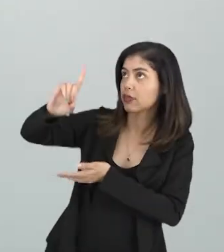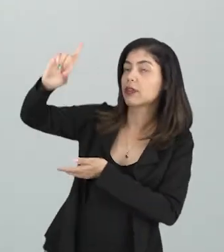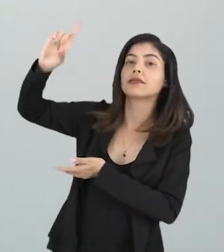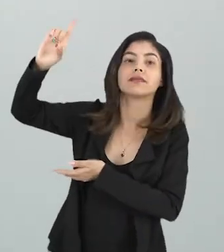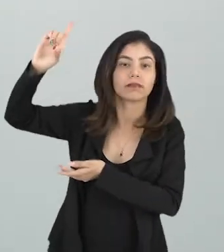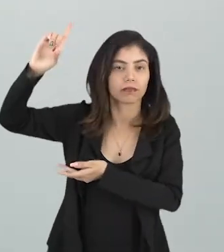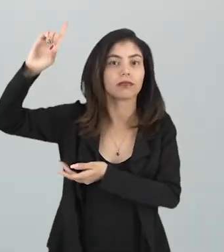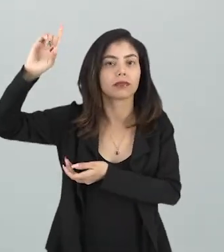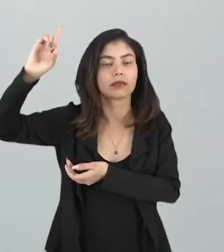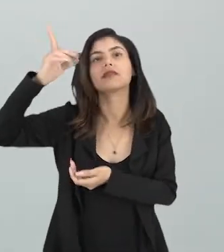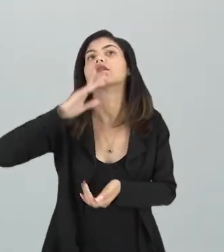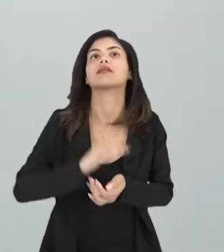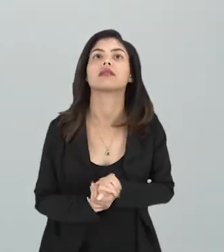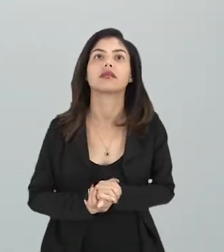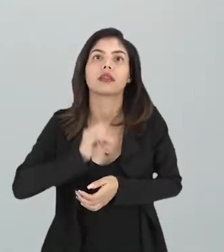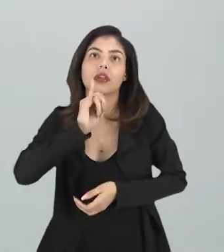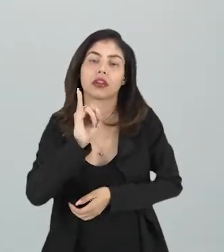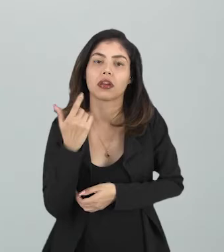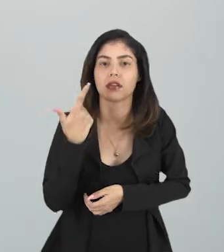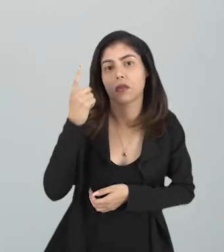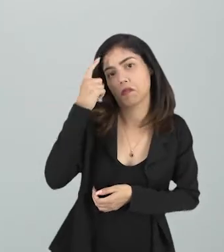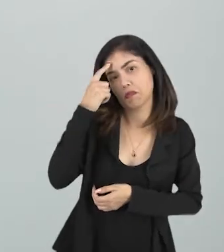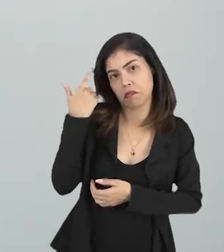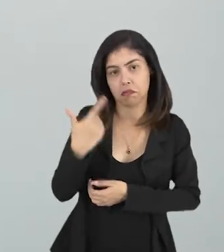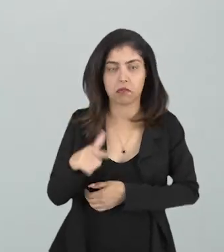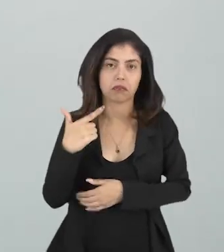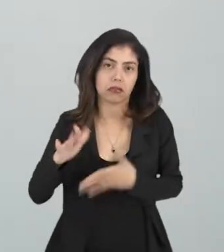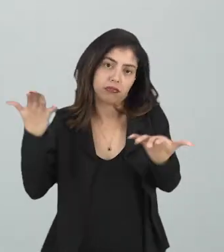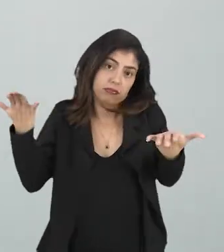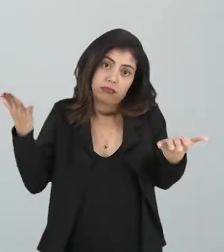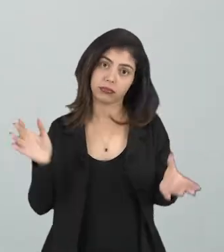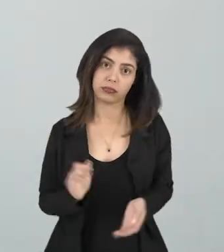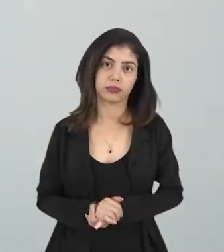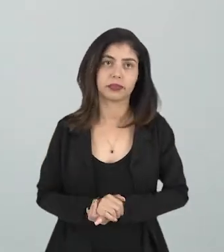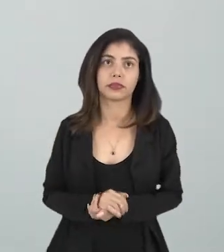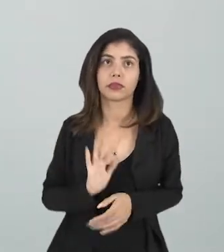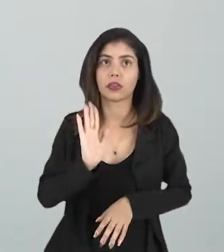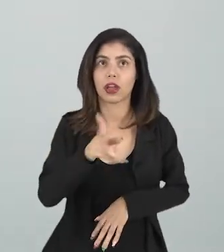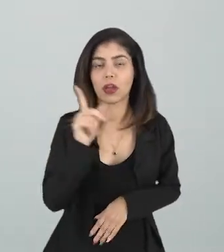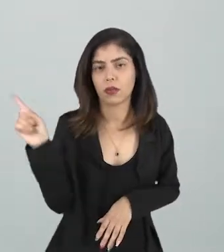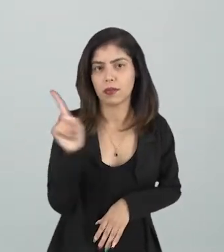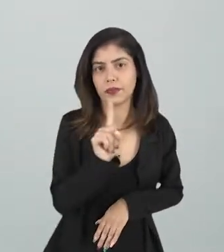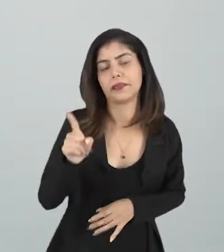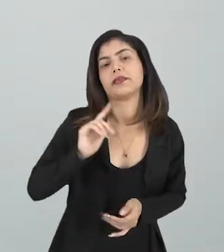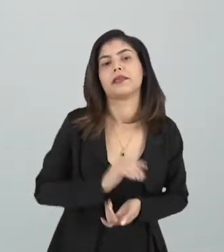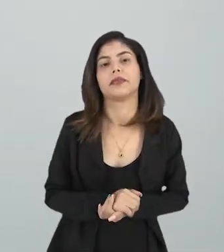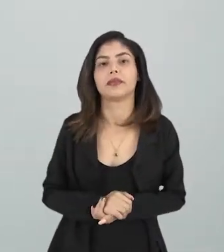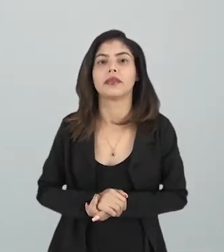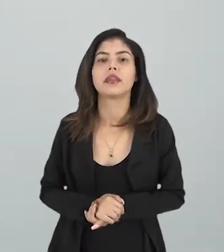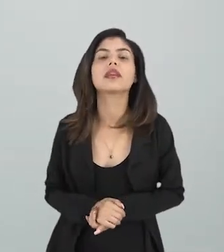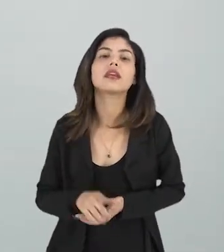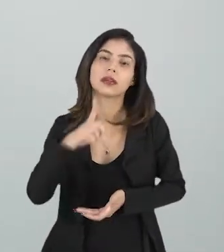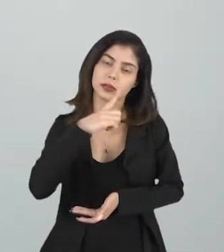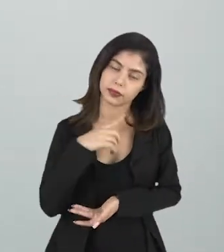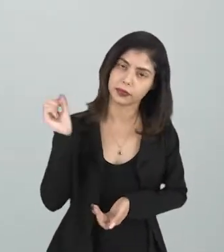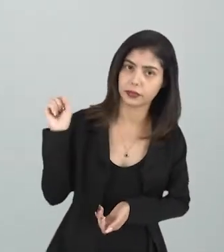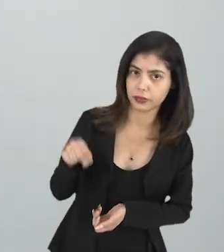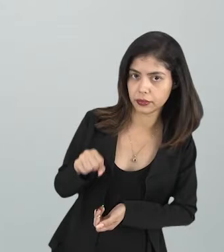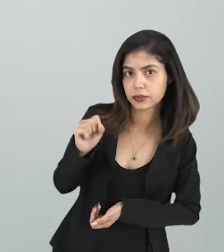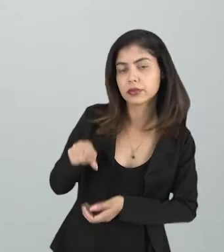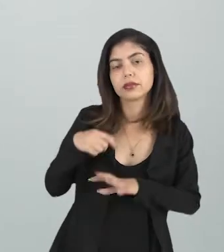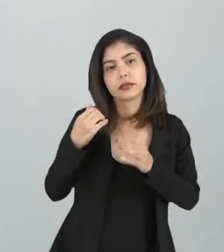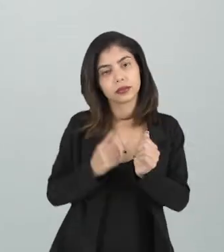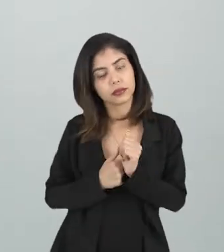logo penso, logo existo. E se você não pensa, ele não existe, né? Já outros dizem não, que a